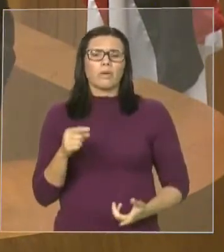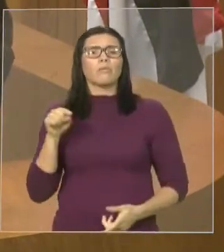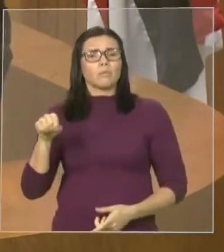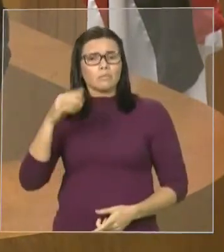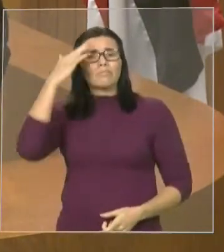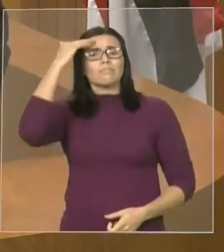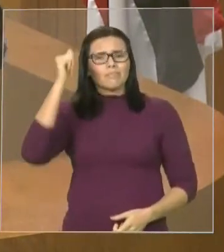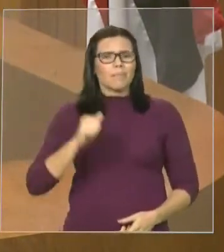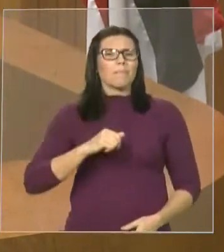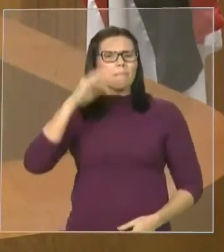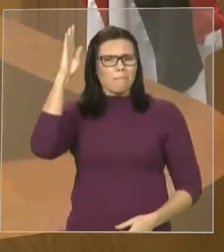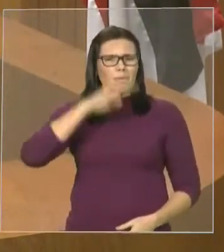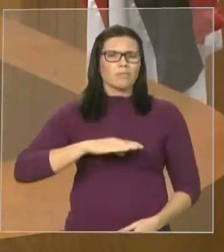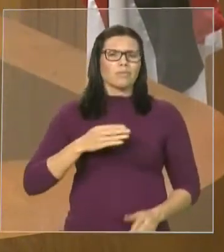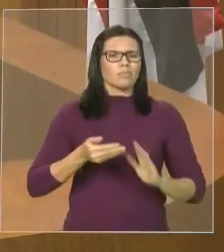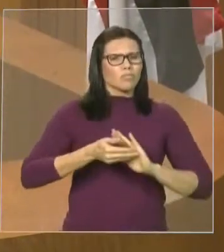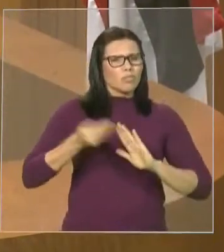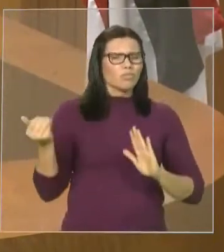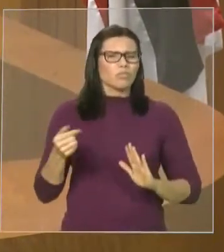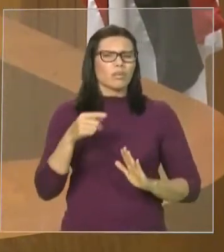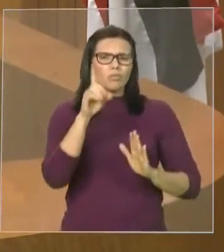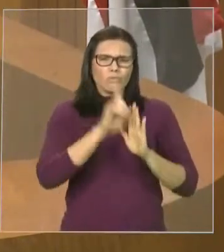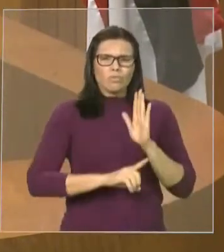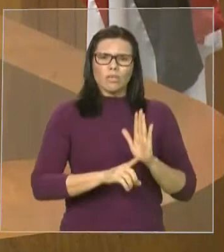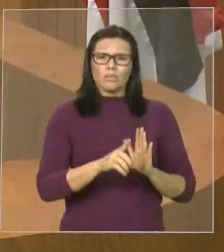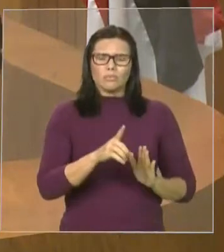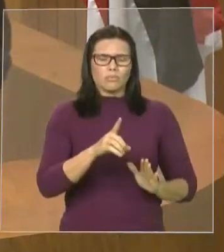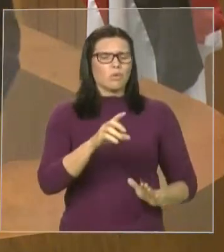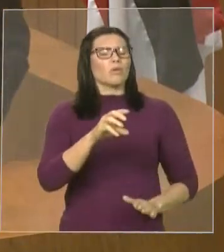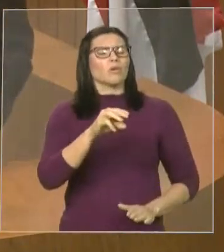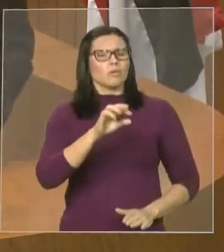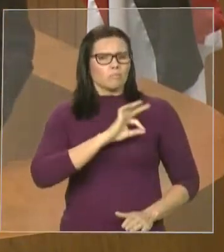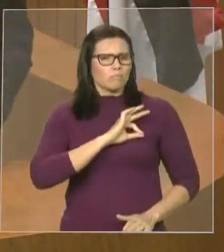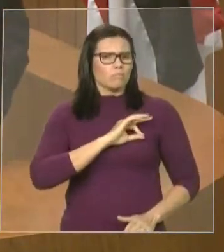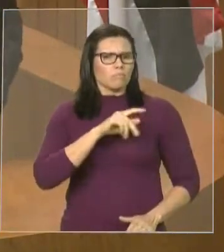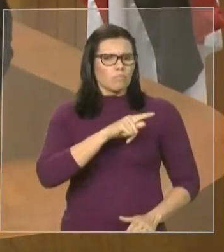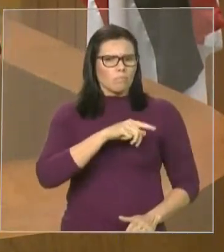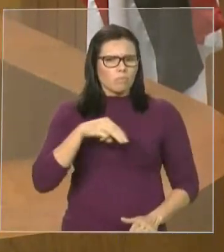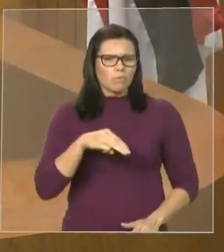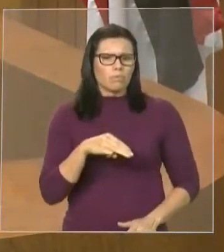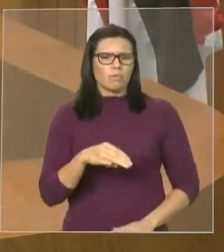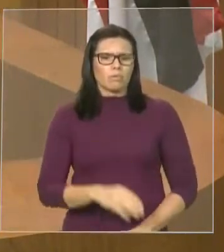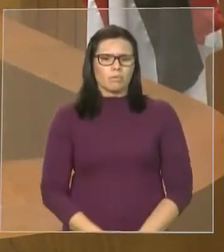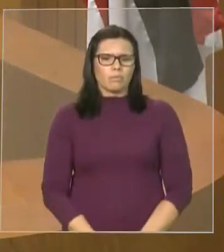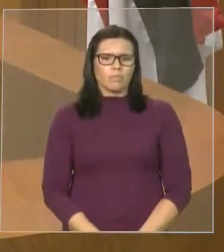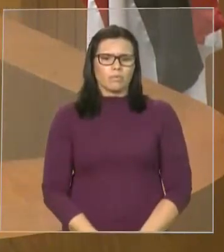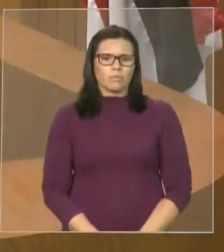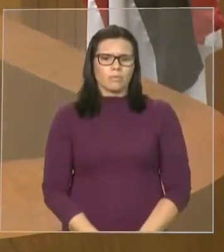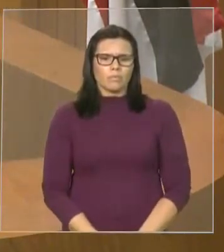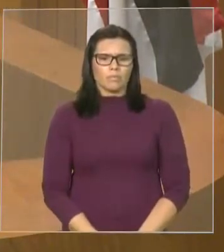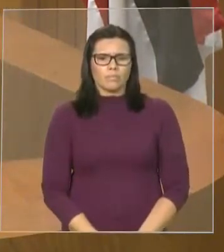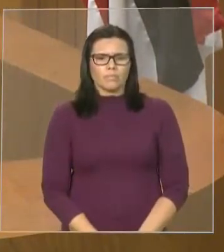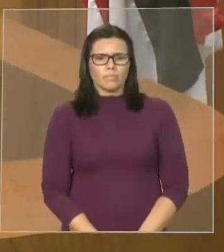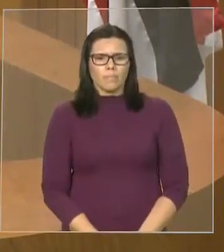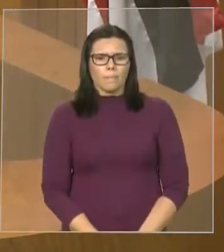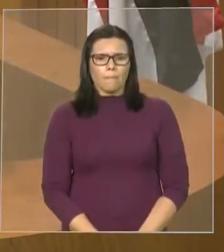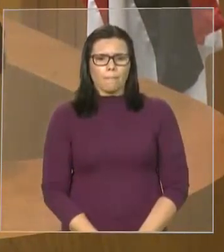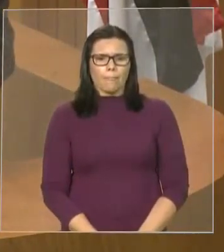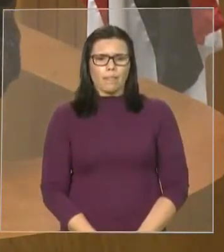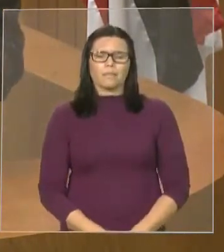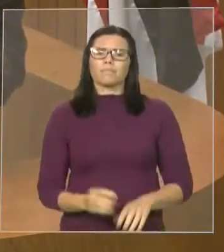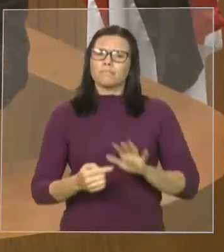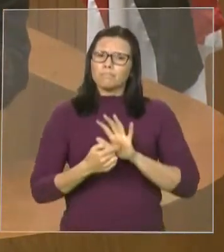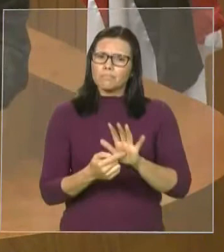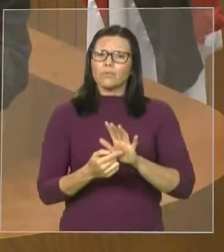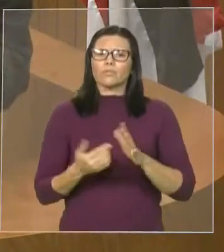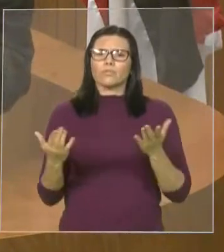administração do FUNBEM, que tem assegurado a participação. Eles sabem da maldade que é que sirva de lição aos servidores